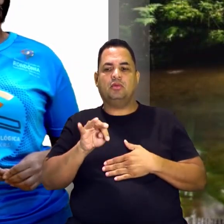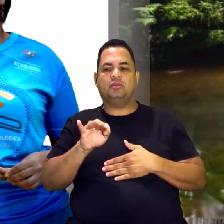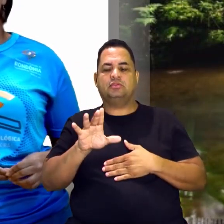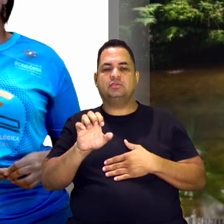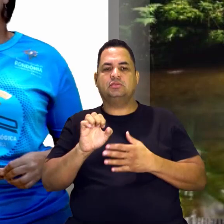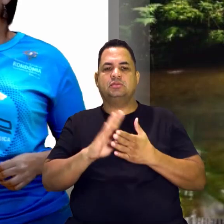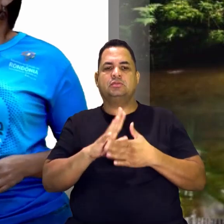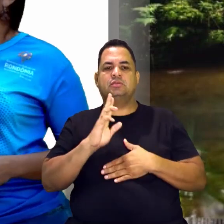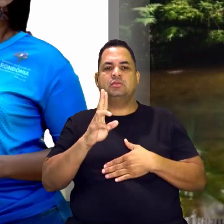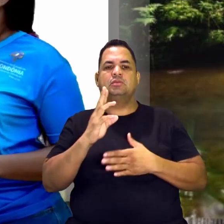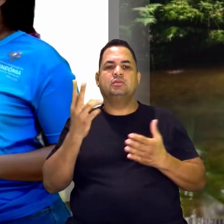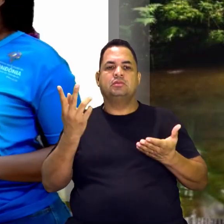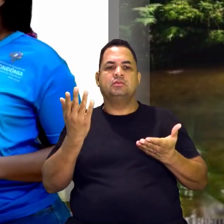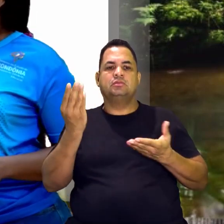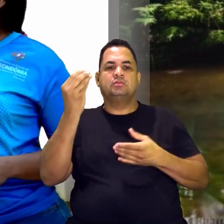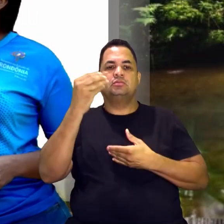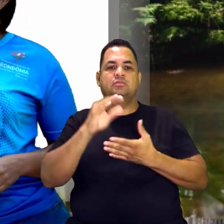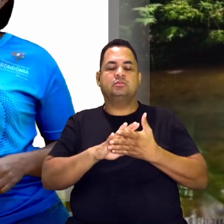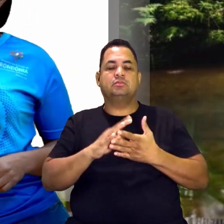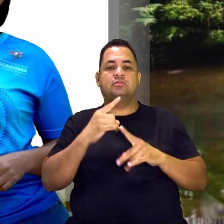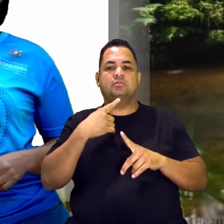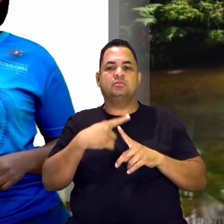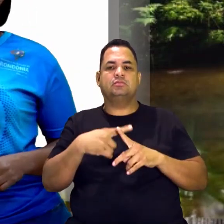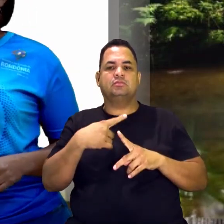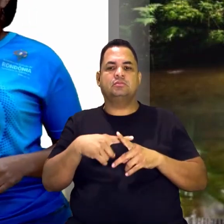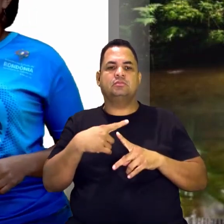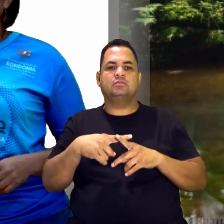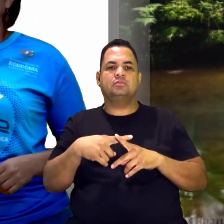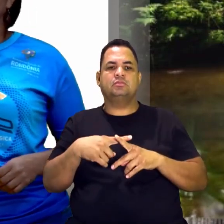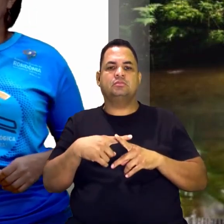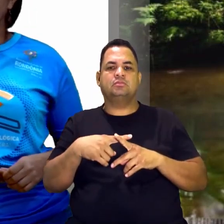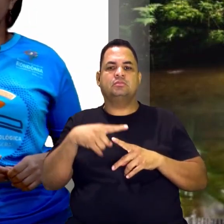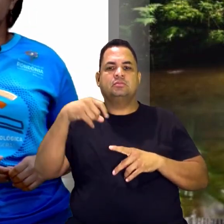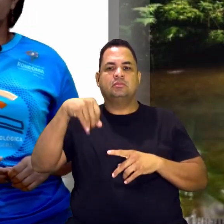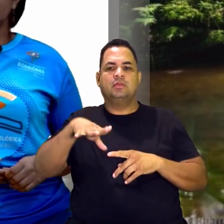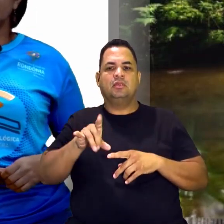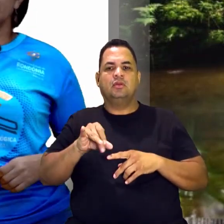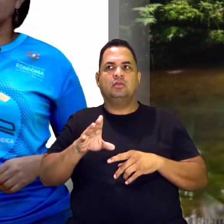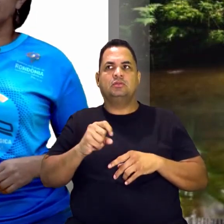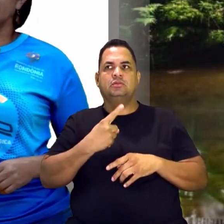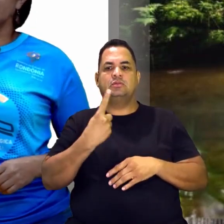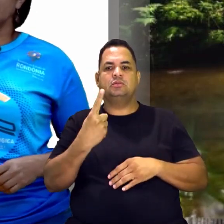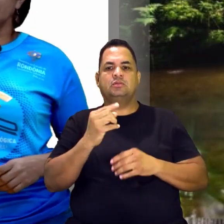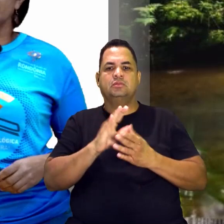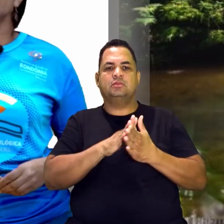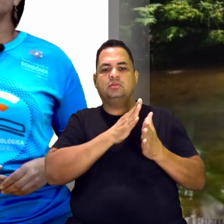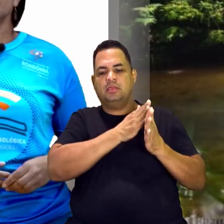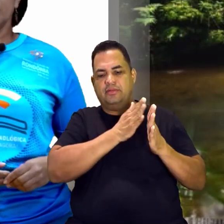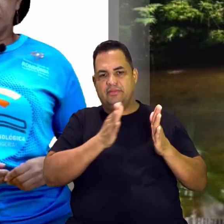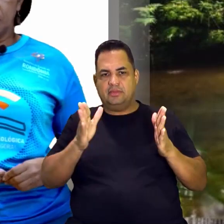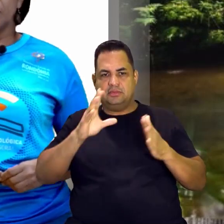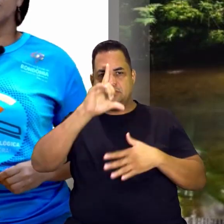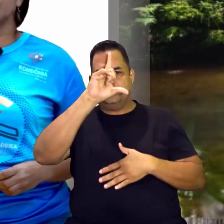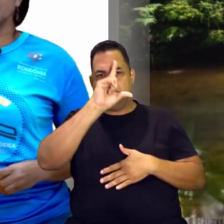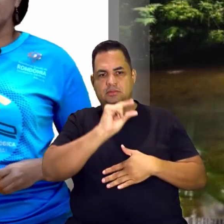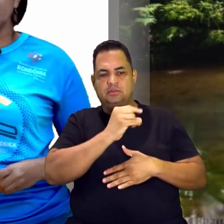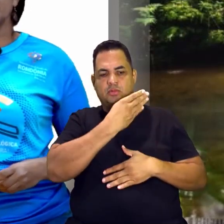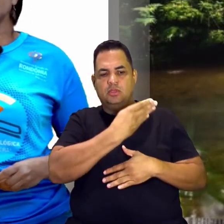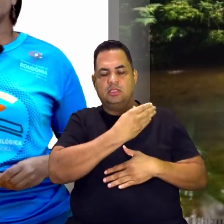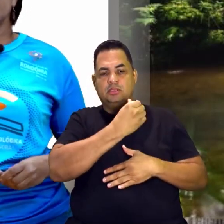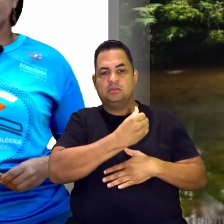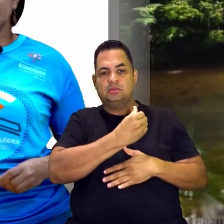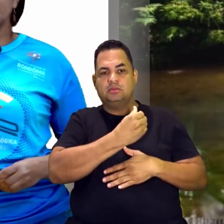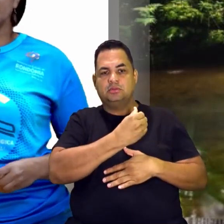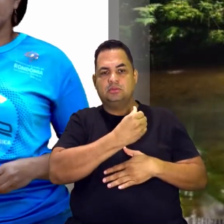só que é um processo que acontece dentro da meiose. Por quê? Porque a meiose 1, ela vai fazer a fase reducional, ela vai pegar de